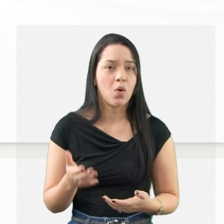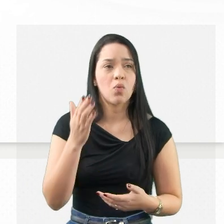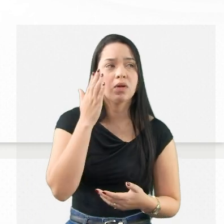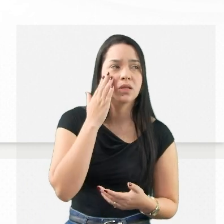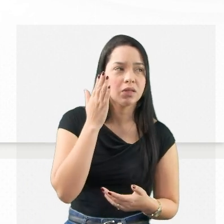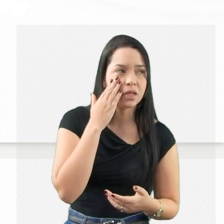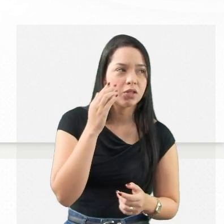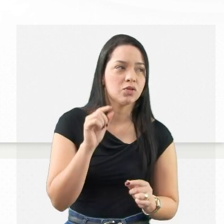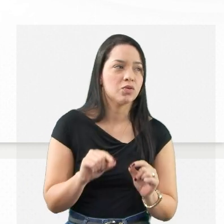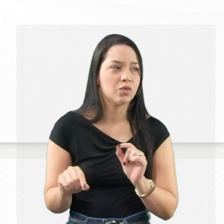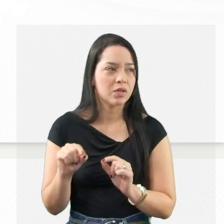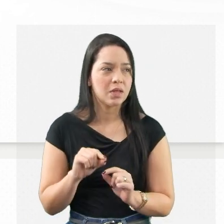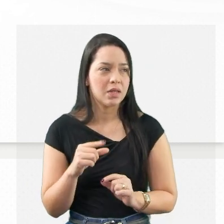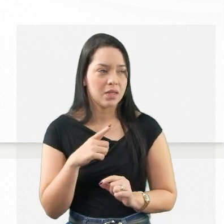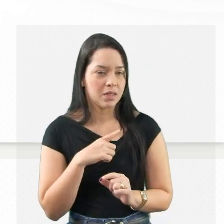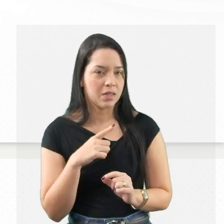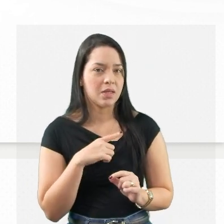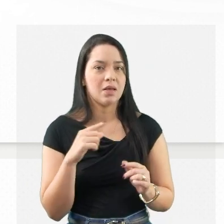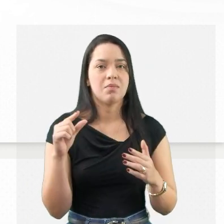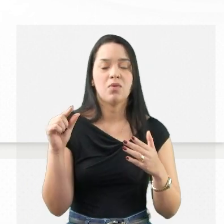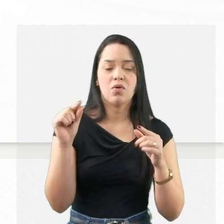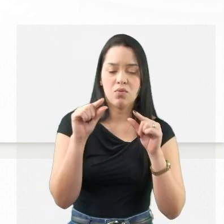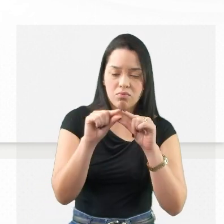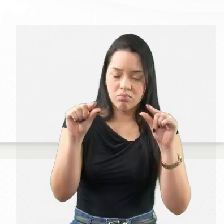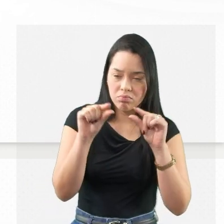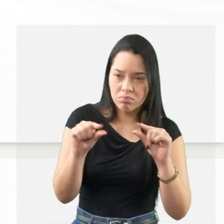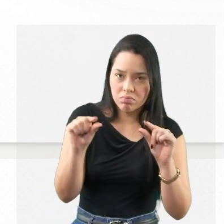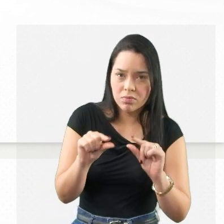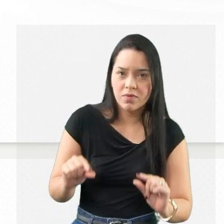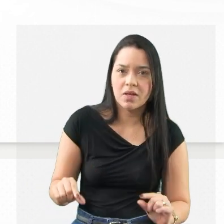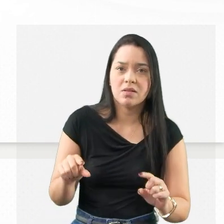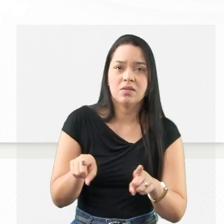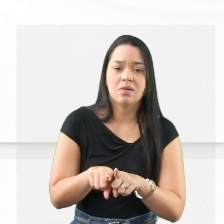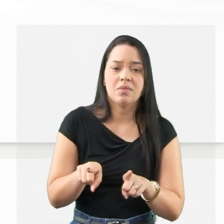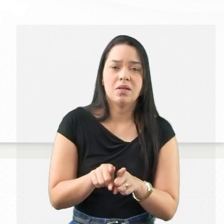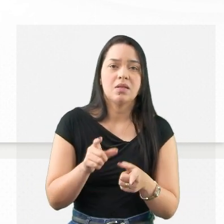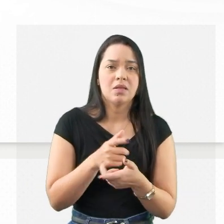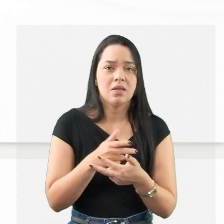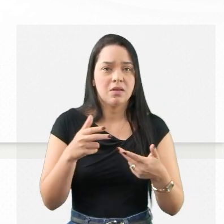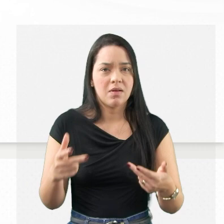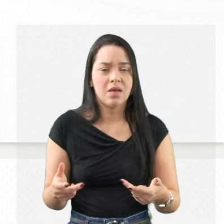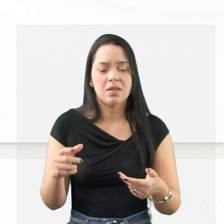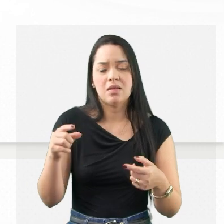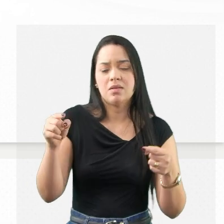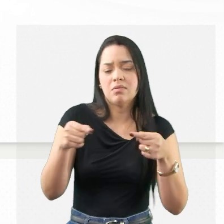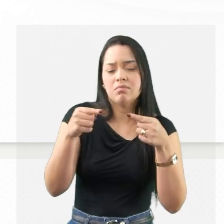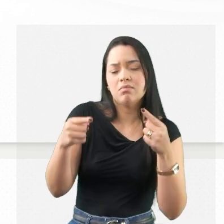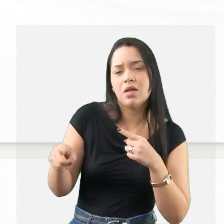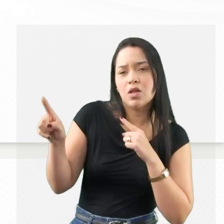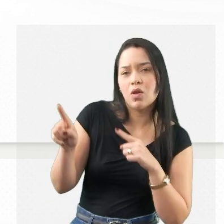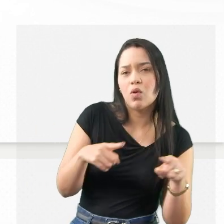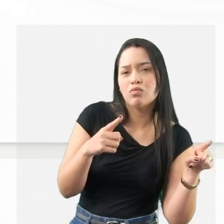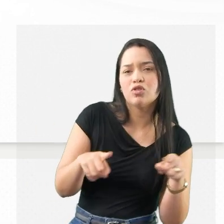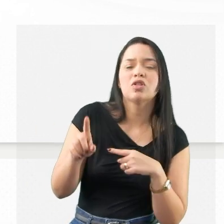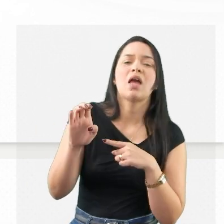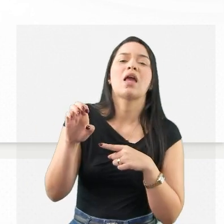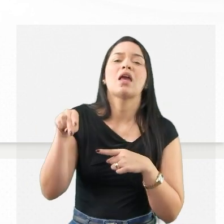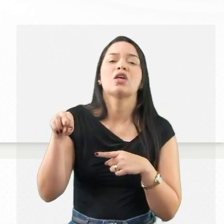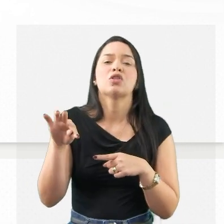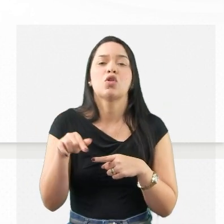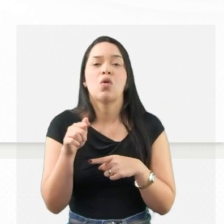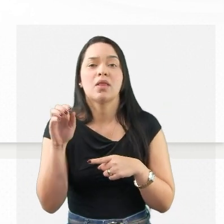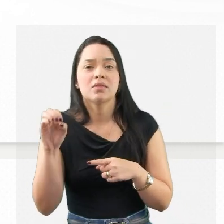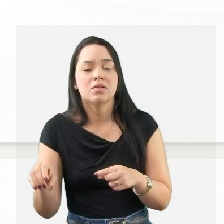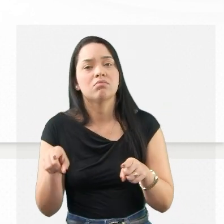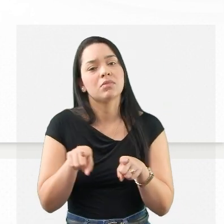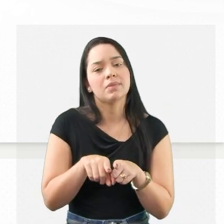é composto por versos rimados. Então, a gente vai ver que eles têm muito essa questão dessa melodia, da entonação nesse